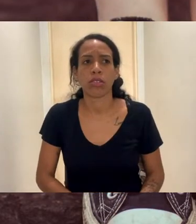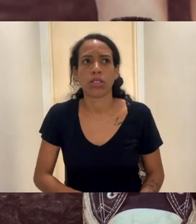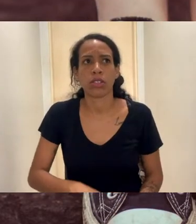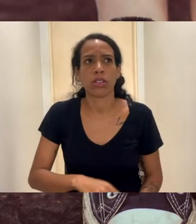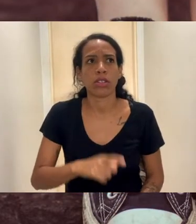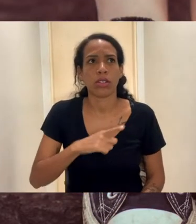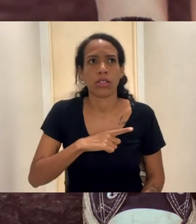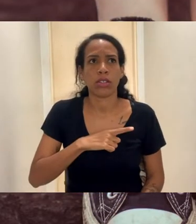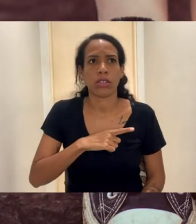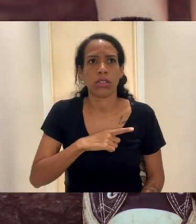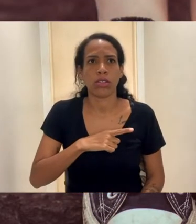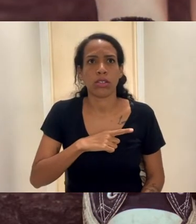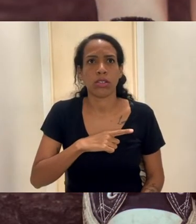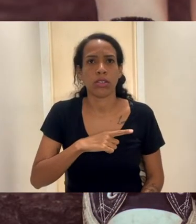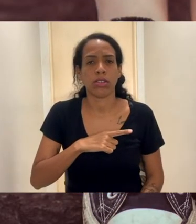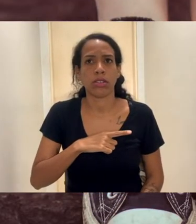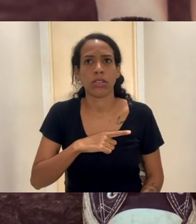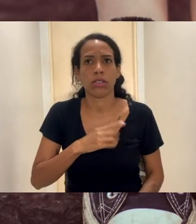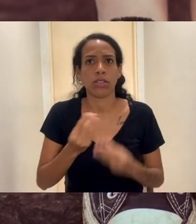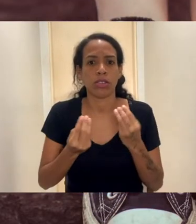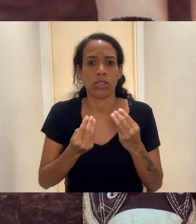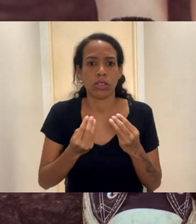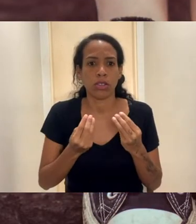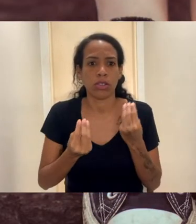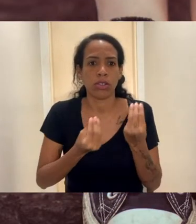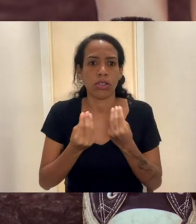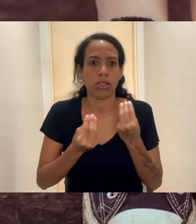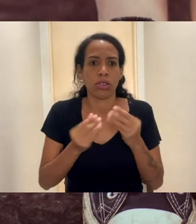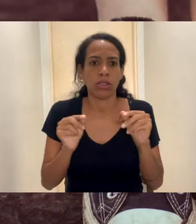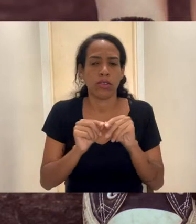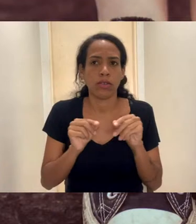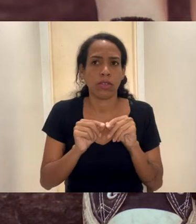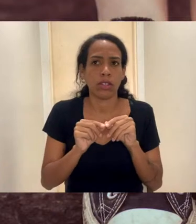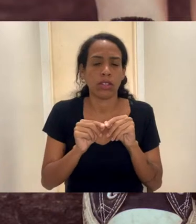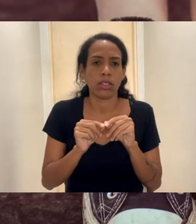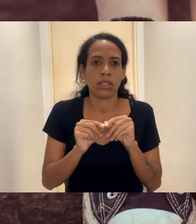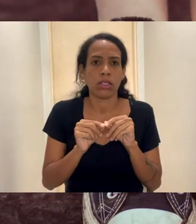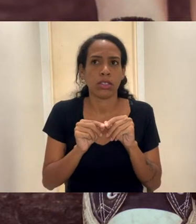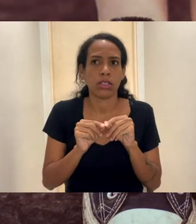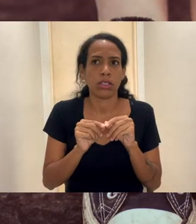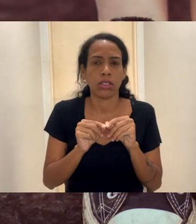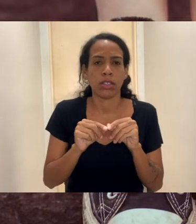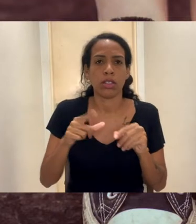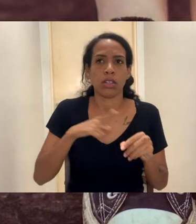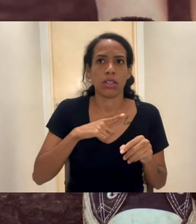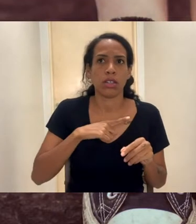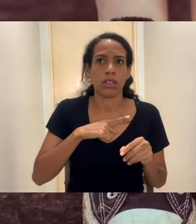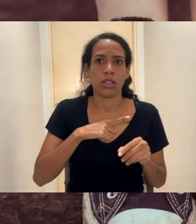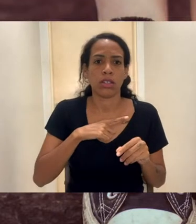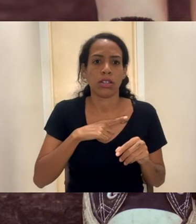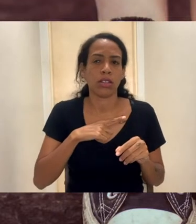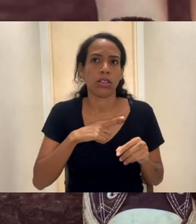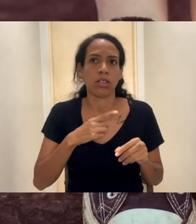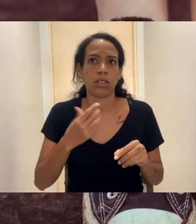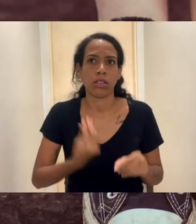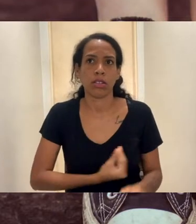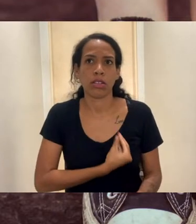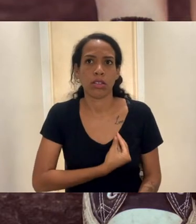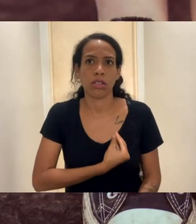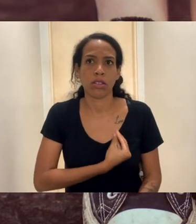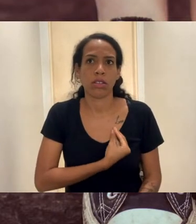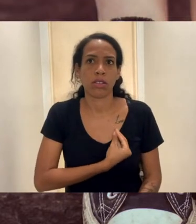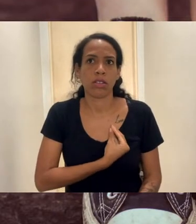diretrizes de como, então, produzir esses documentos e de como deve ser essa participação nas